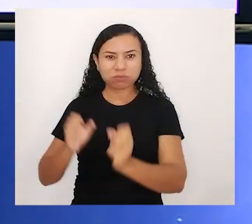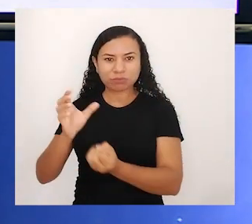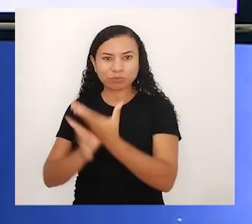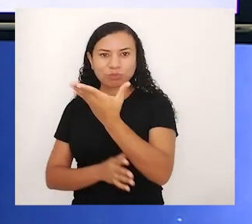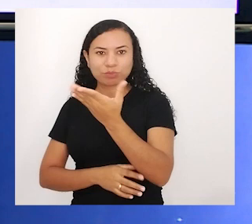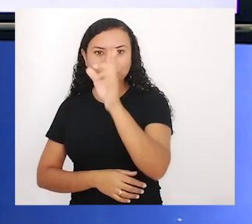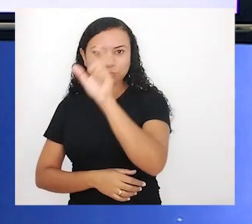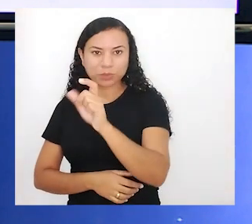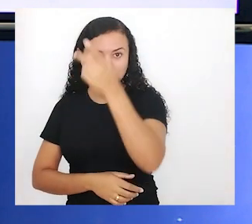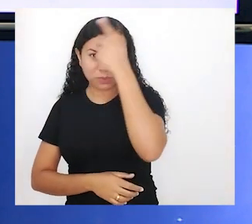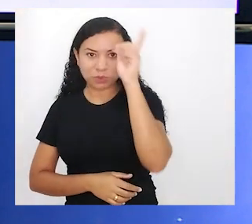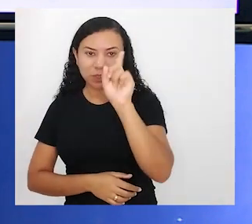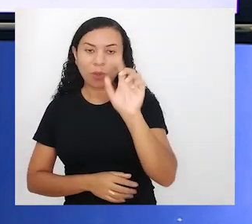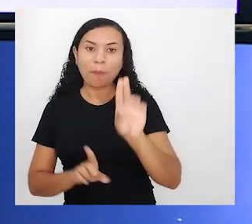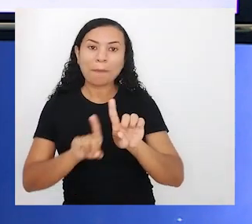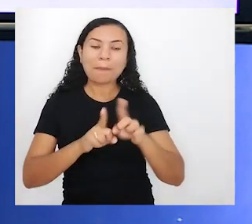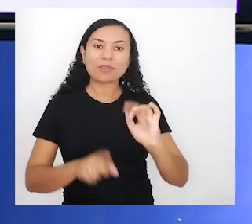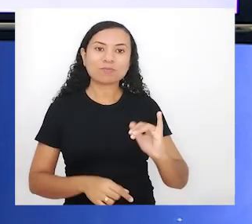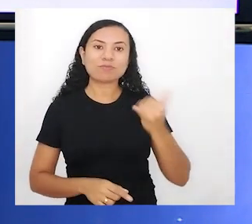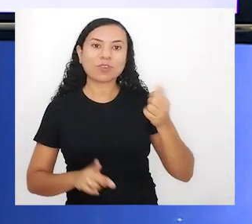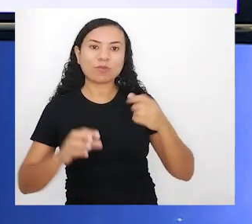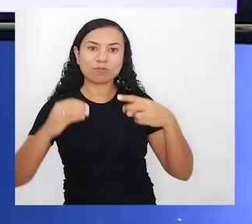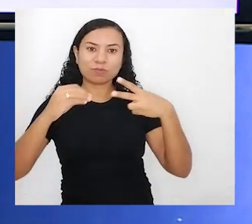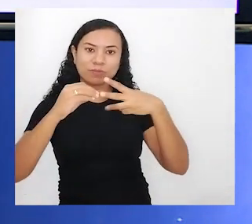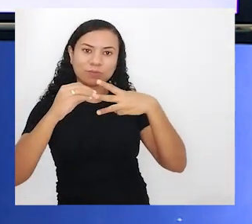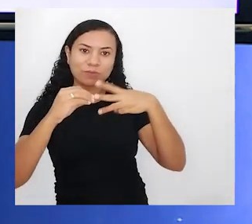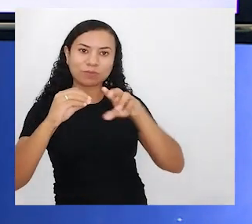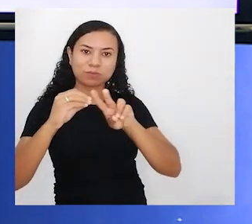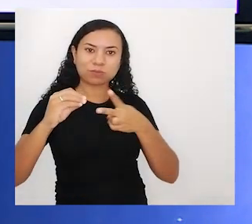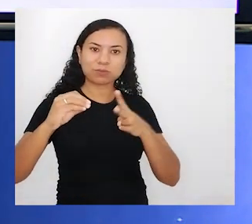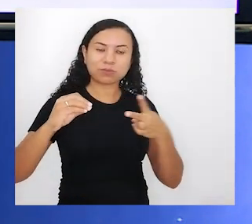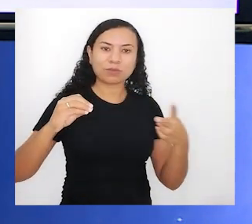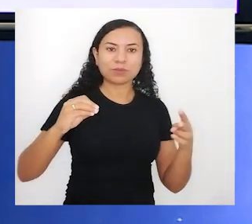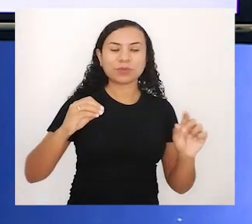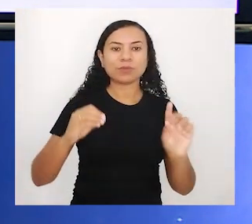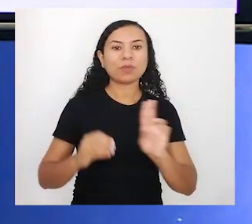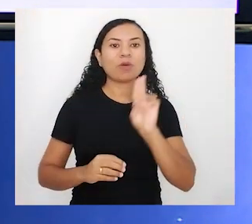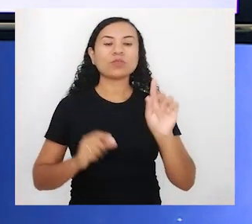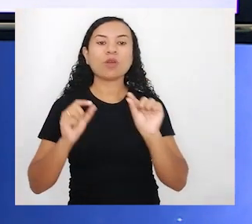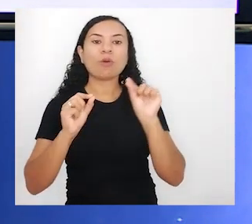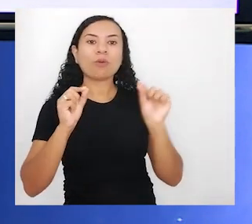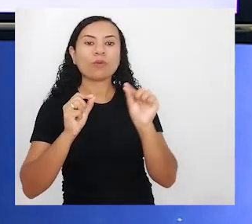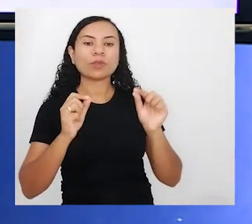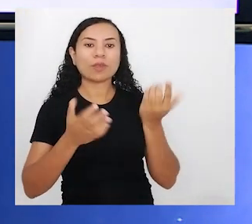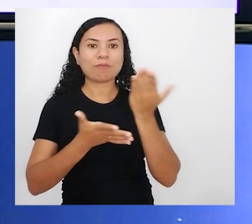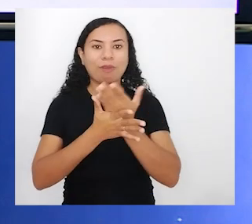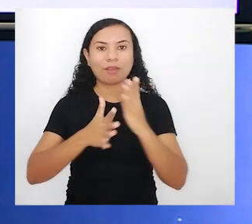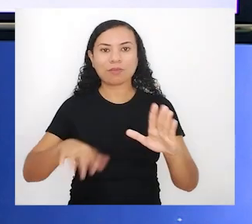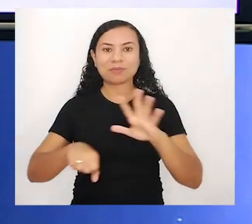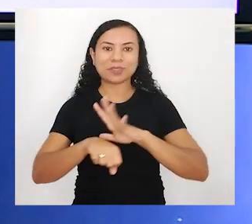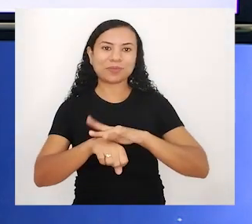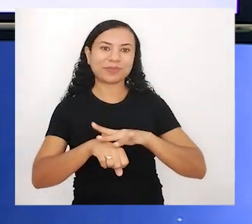sim utilizar células-tronco para realizar procedimentos relacionados ao tratamento de doenças.